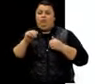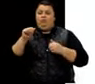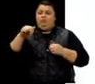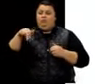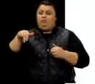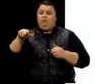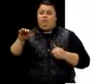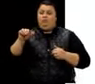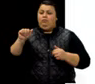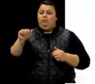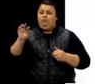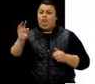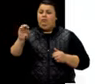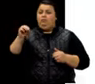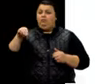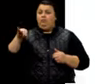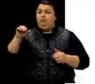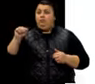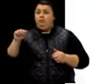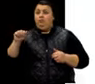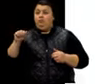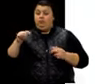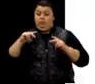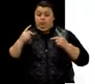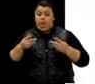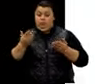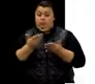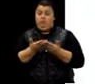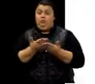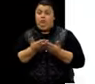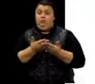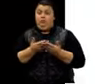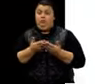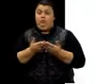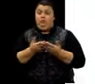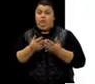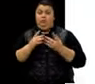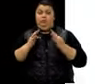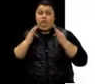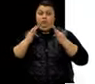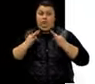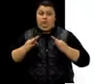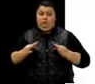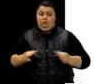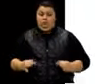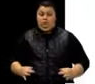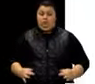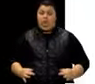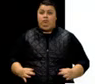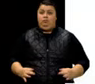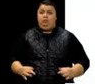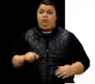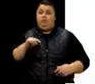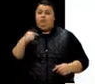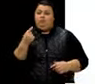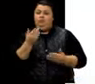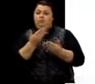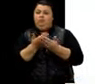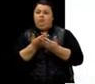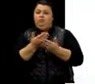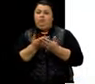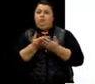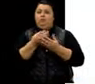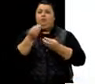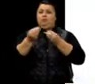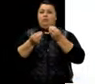estudamos os órgãos e os sistemas, na fisiologia humana nós estudamos como